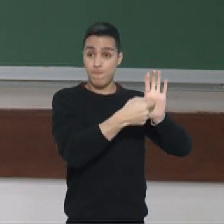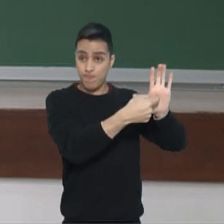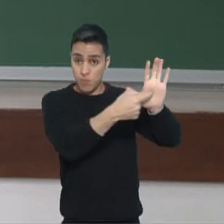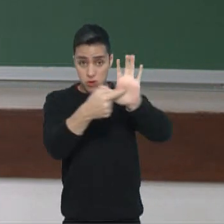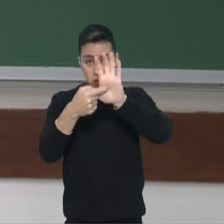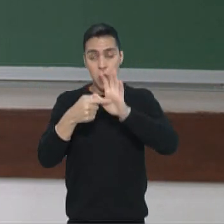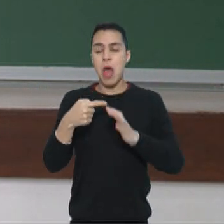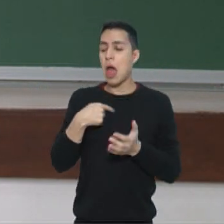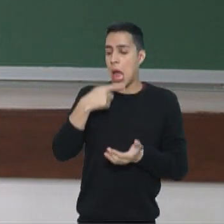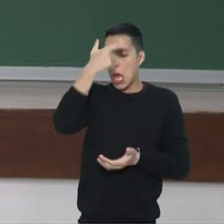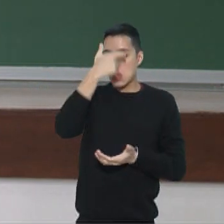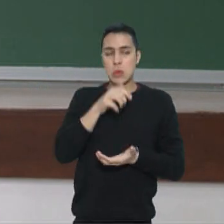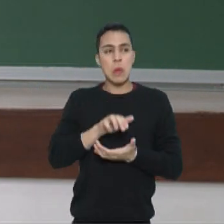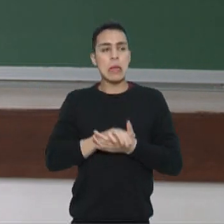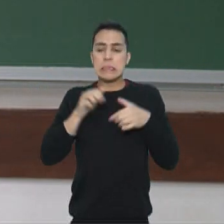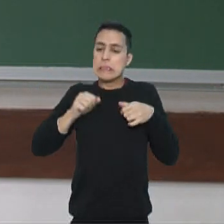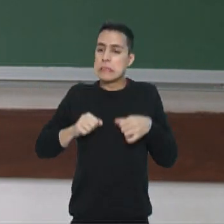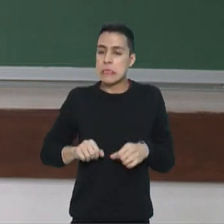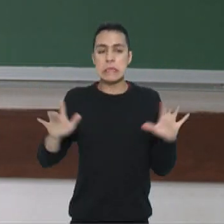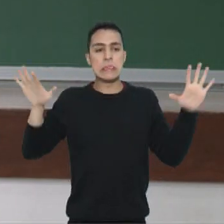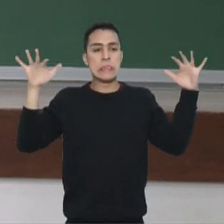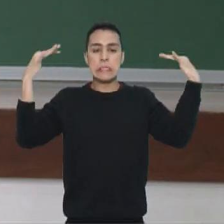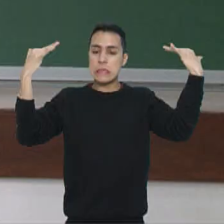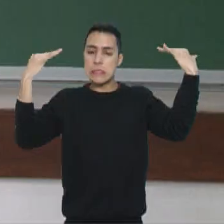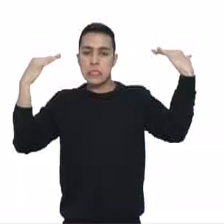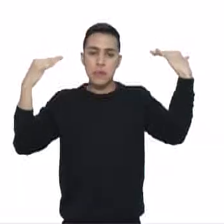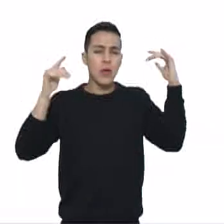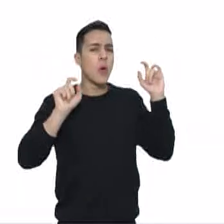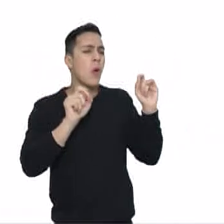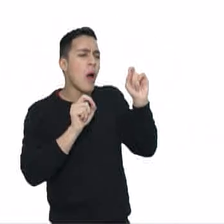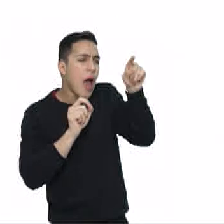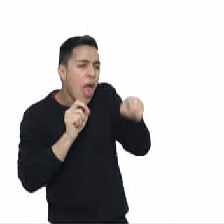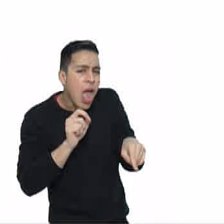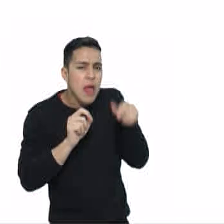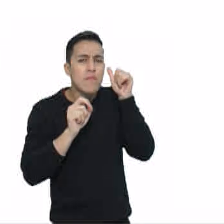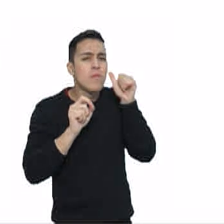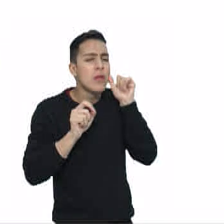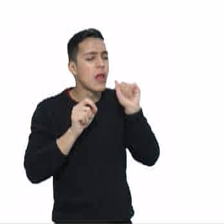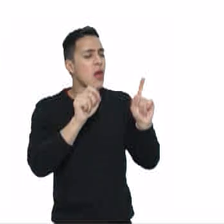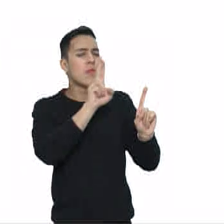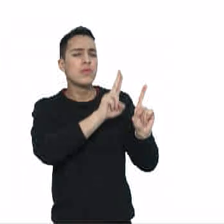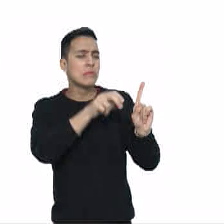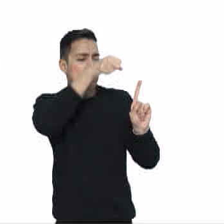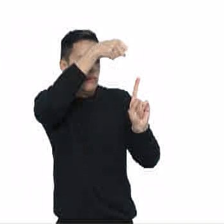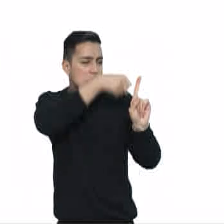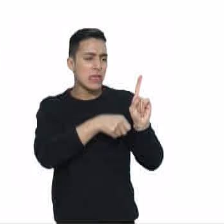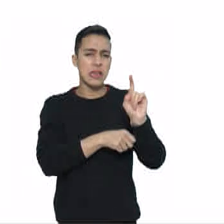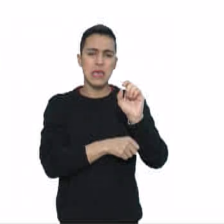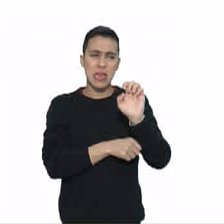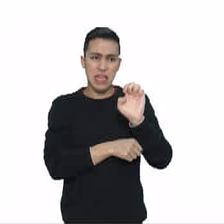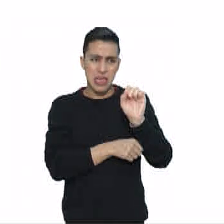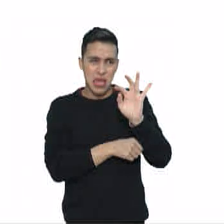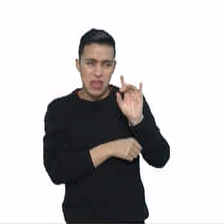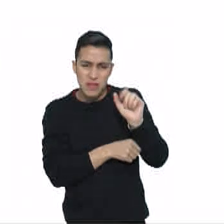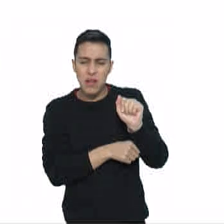que ela era uma mulher casada. Então, as mulheres usavam uma vestimenta chamada stola